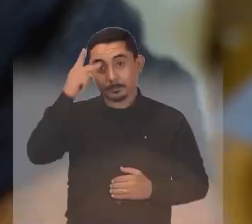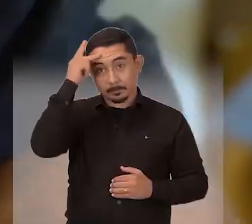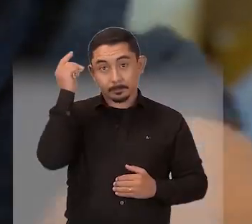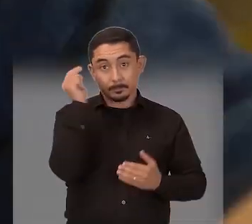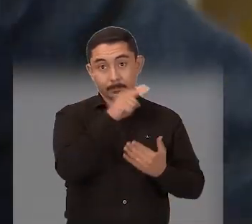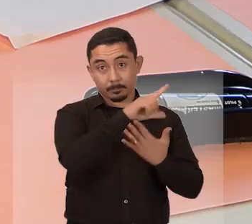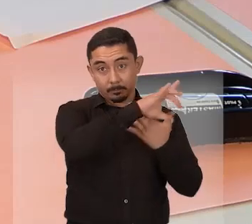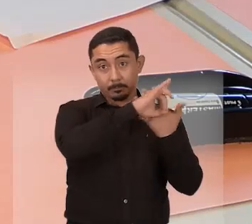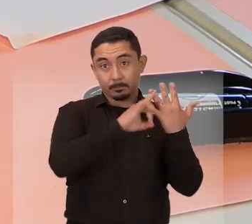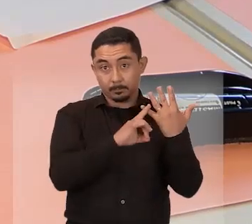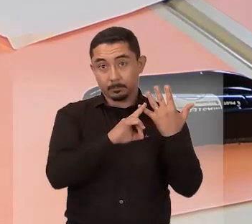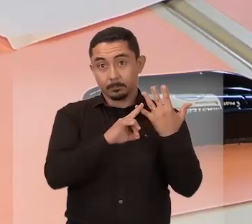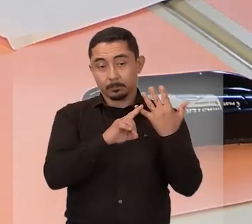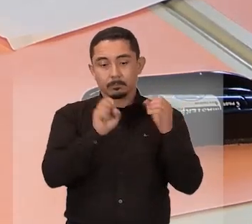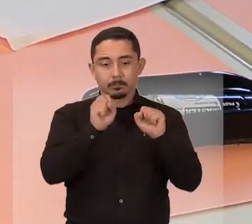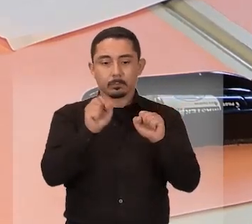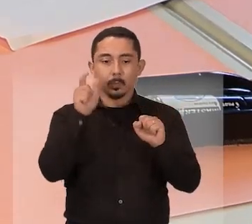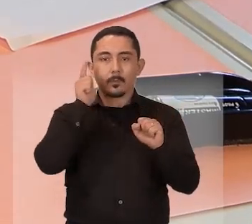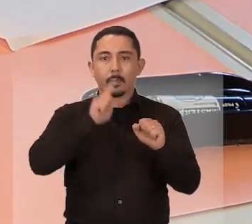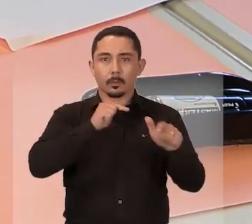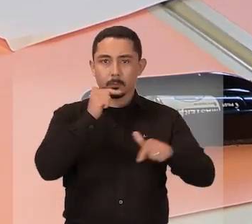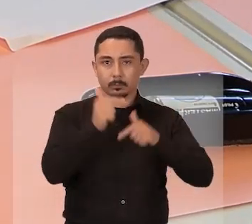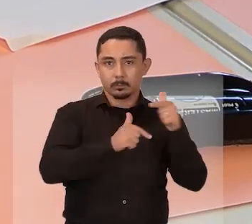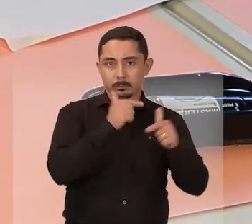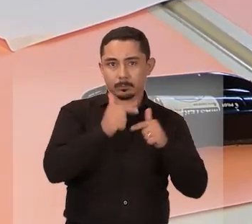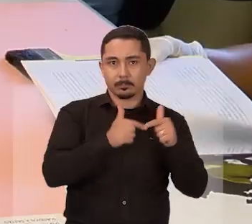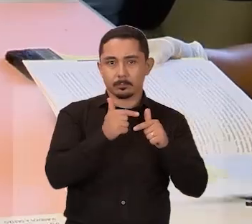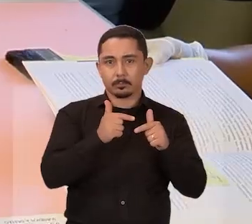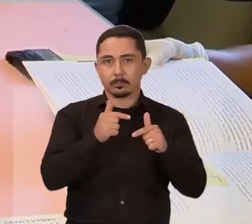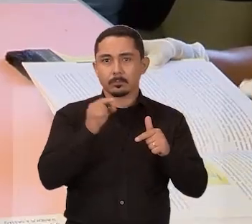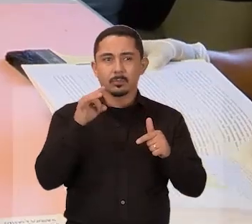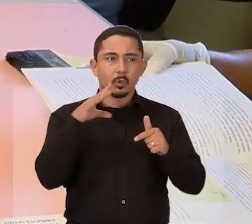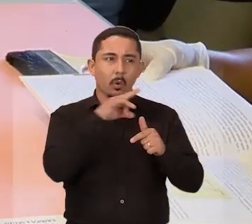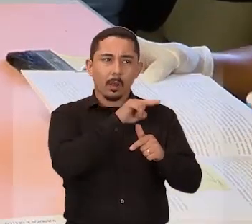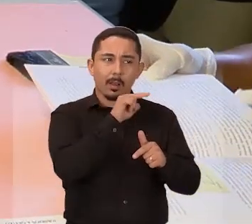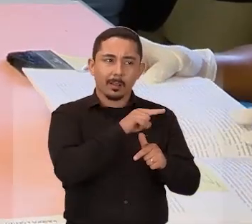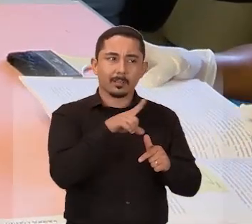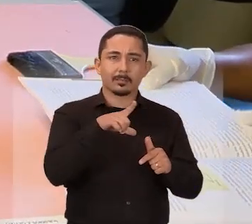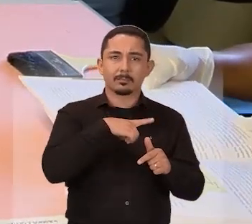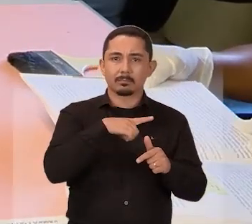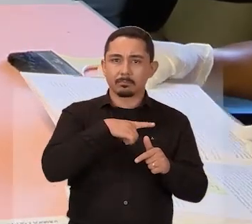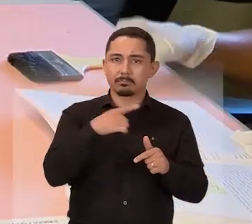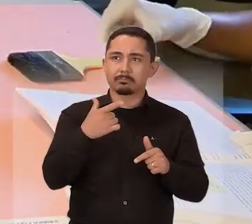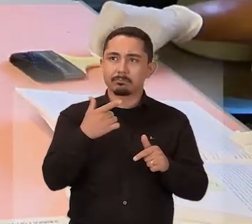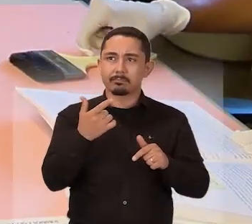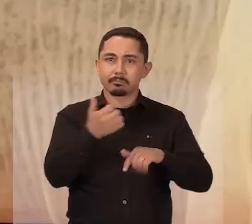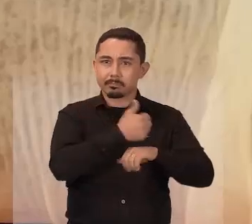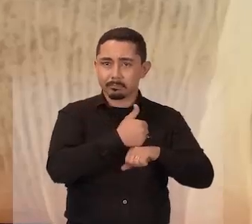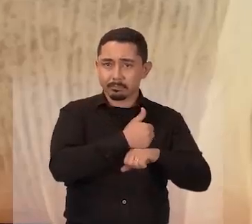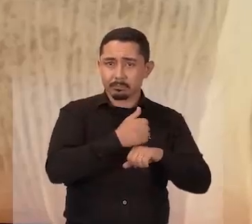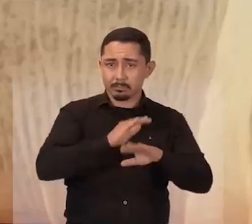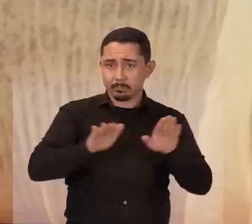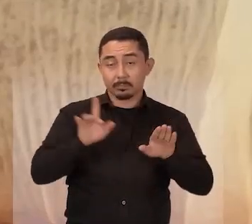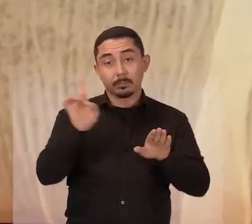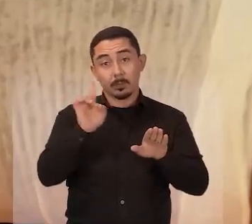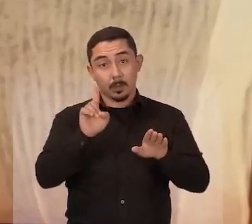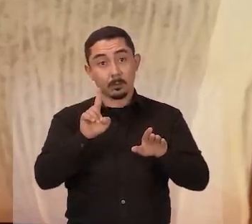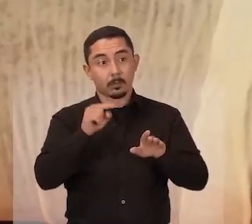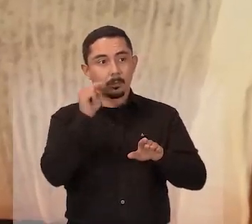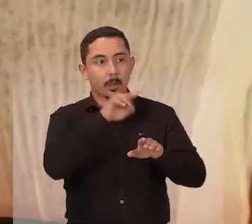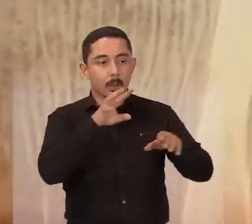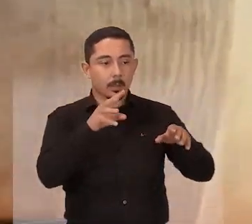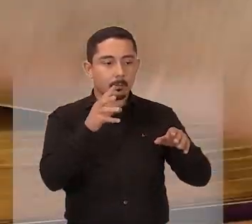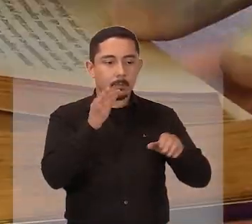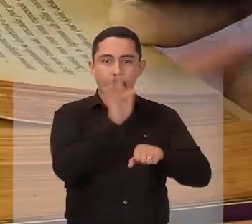Para que a pessoa com deficiência consiga um trabalho, não basta apenas que ela esteja qualificada na prática. A conquista